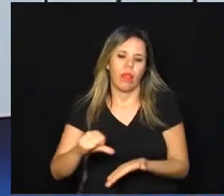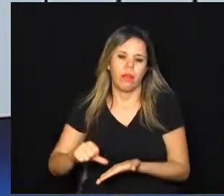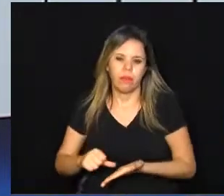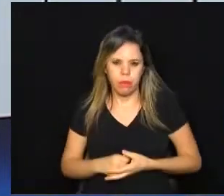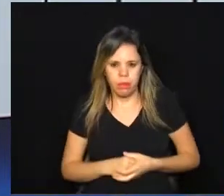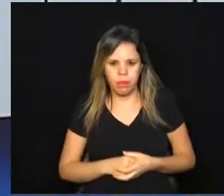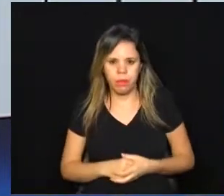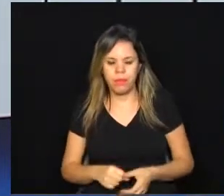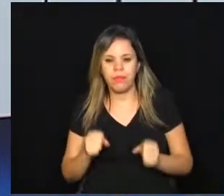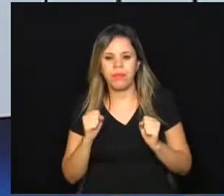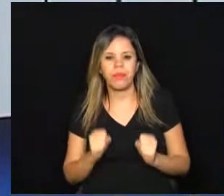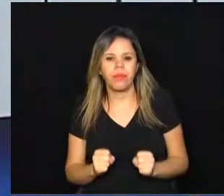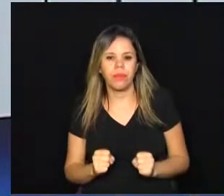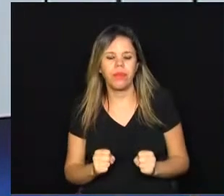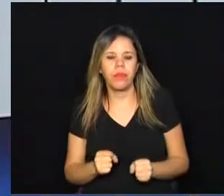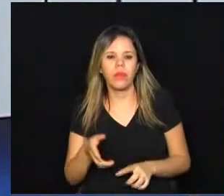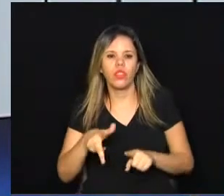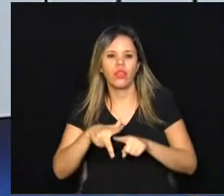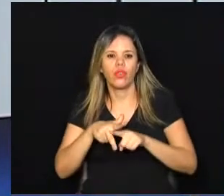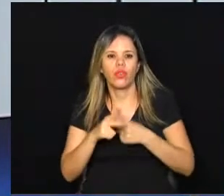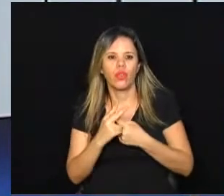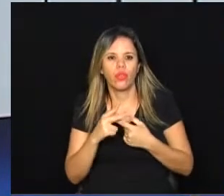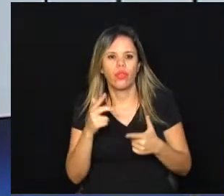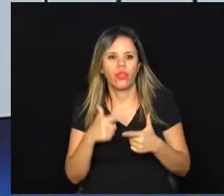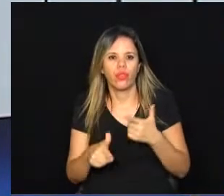para poder corrigir isso?